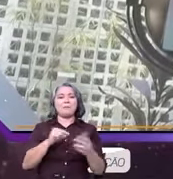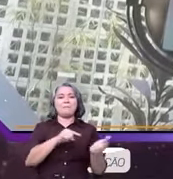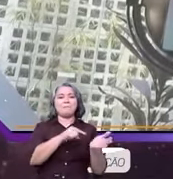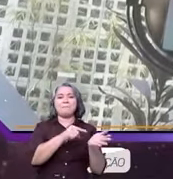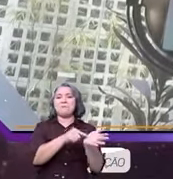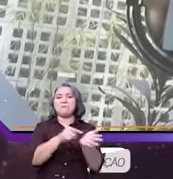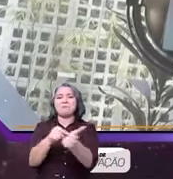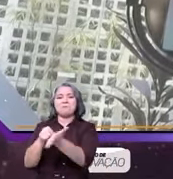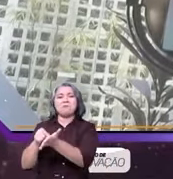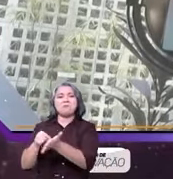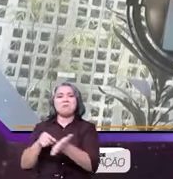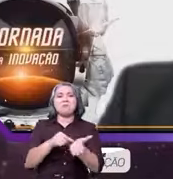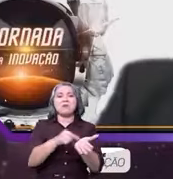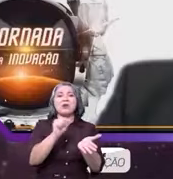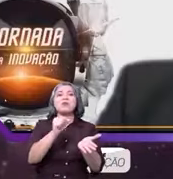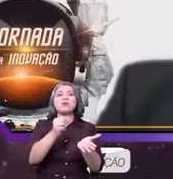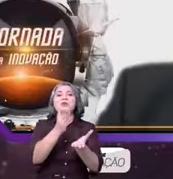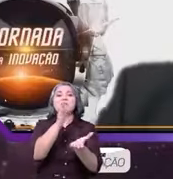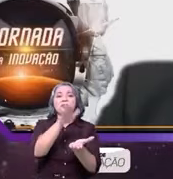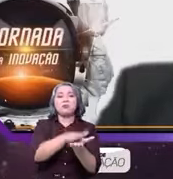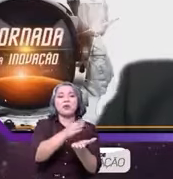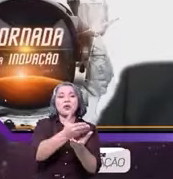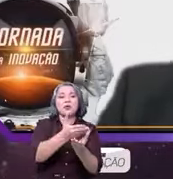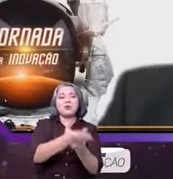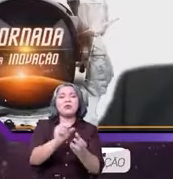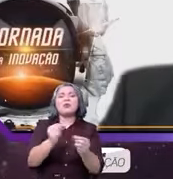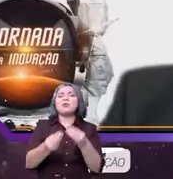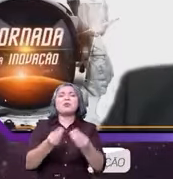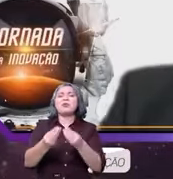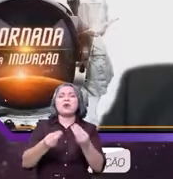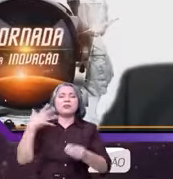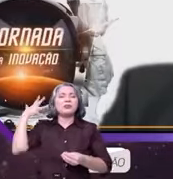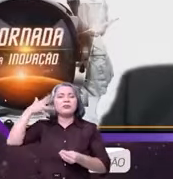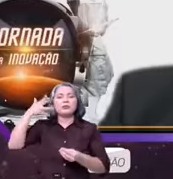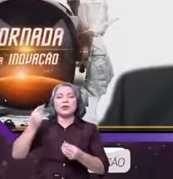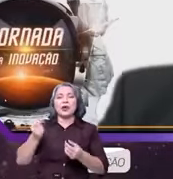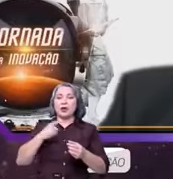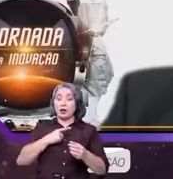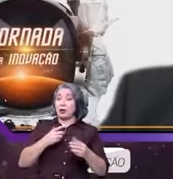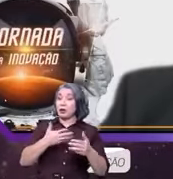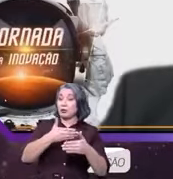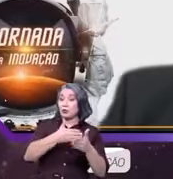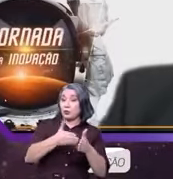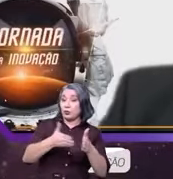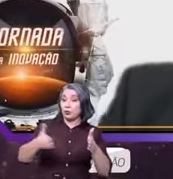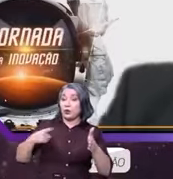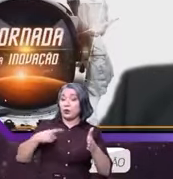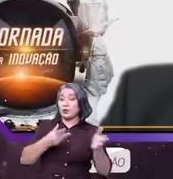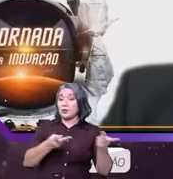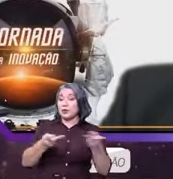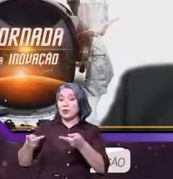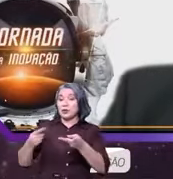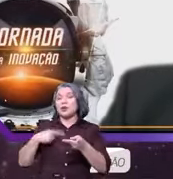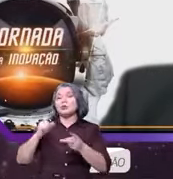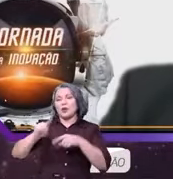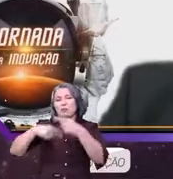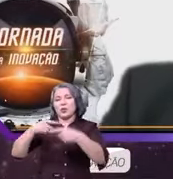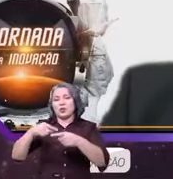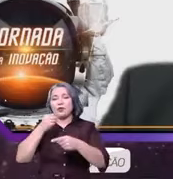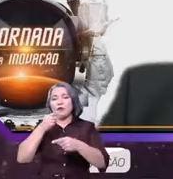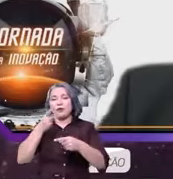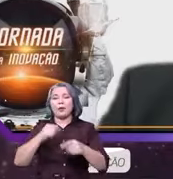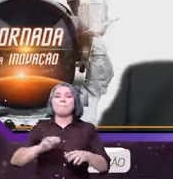vontade. Eu vou fazer um pequeno apontamento, mas durante a apresentação eu vou trazer mais dados sobre isso.